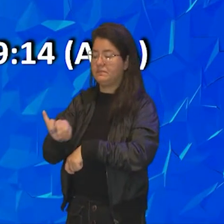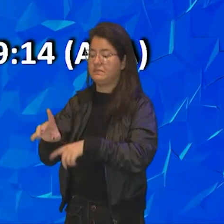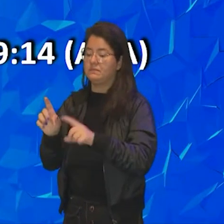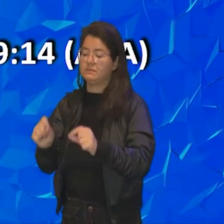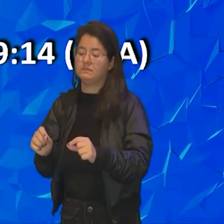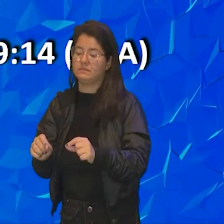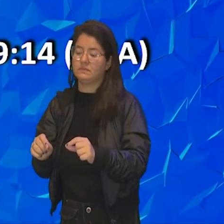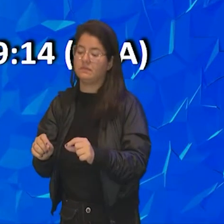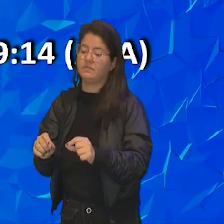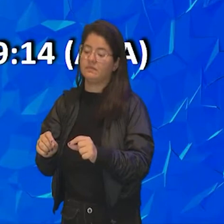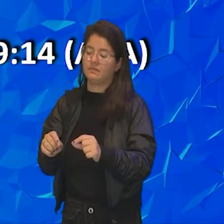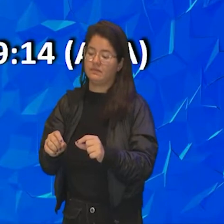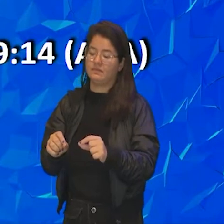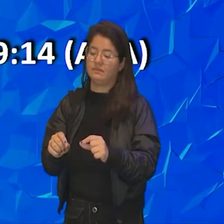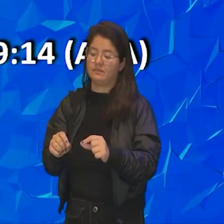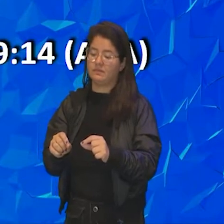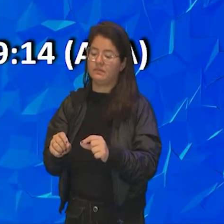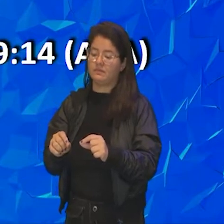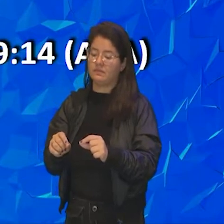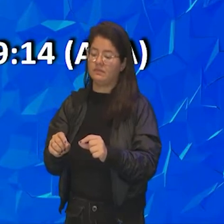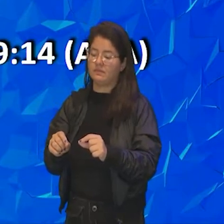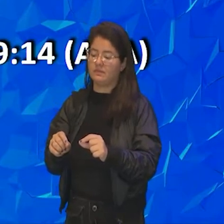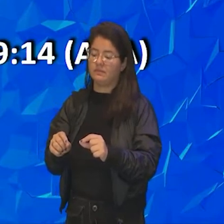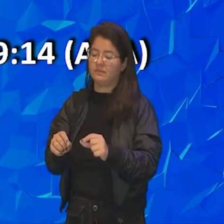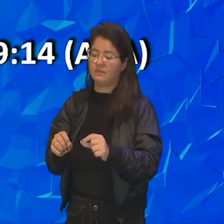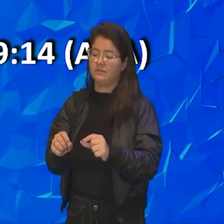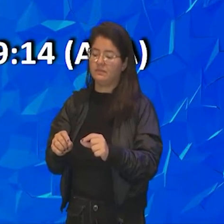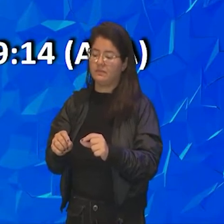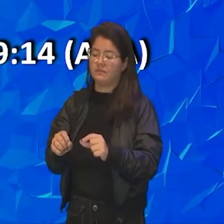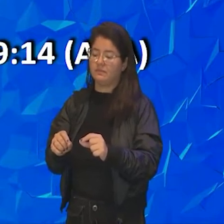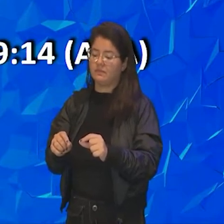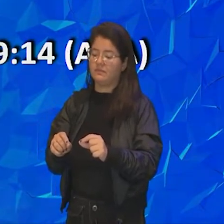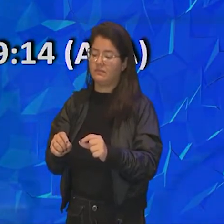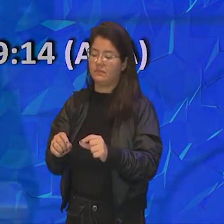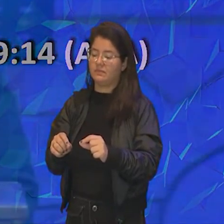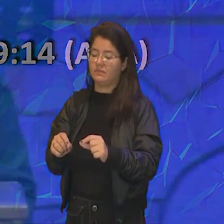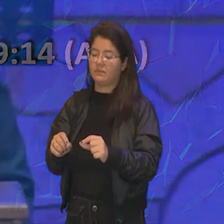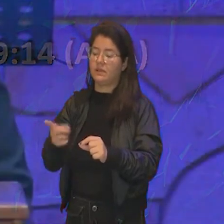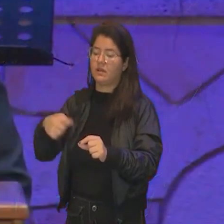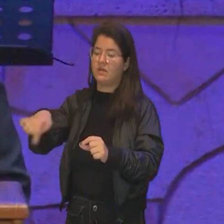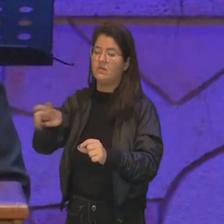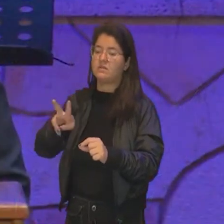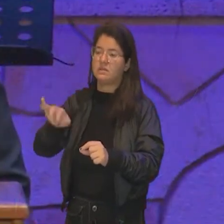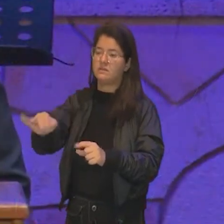ao lugar de onde vos mandei para o exílio.